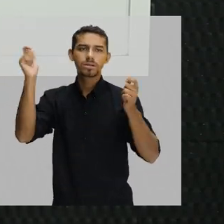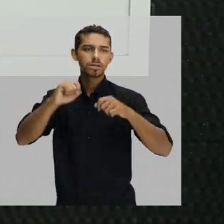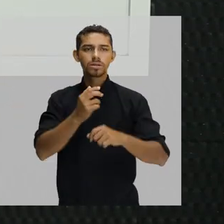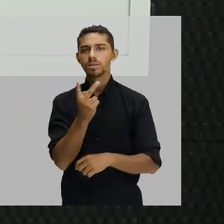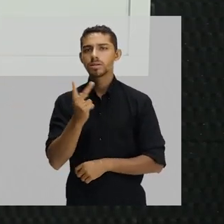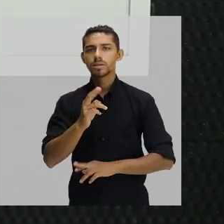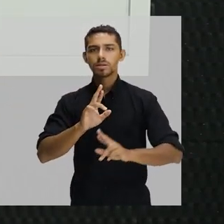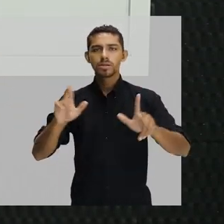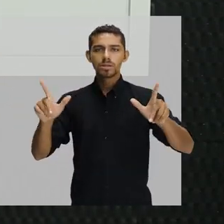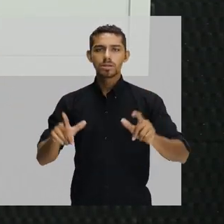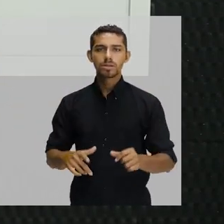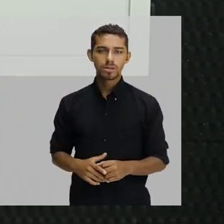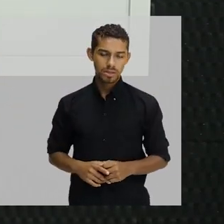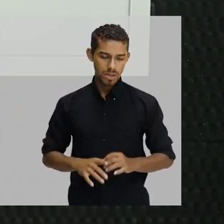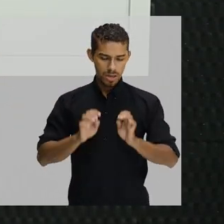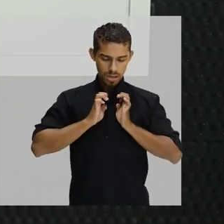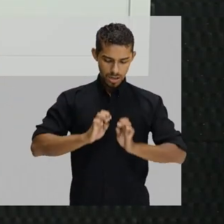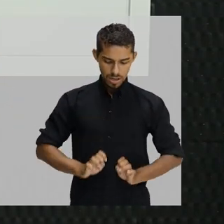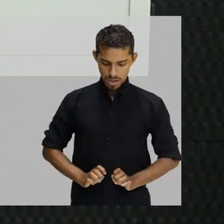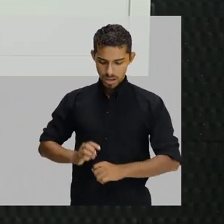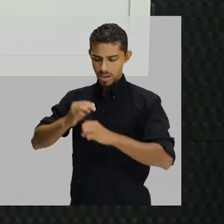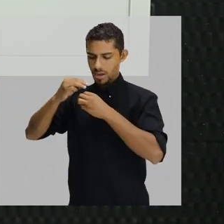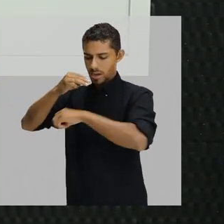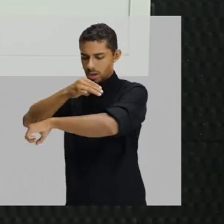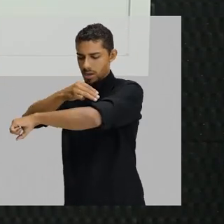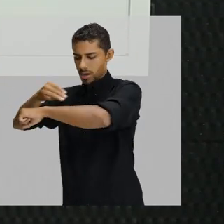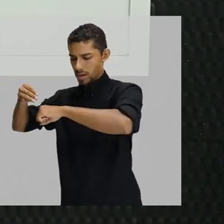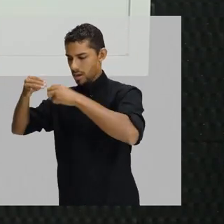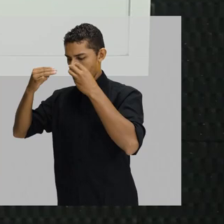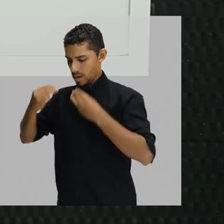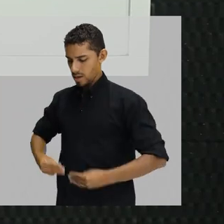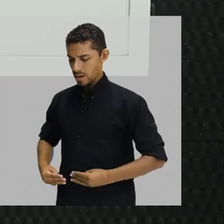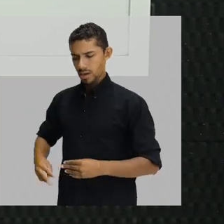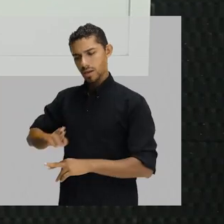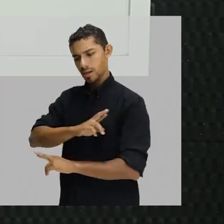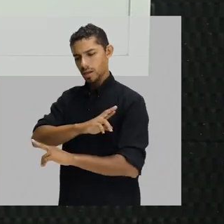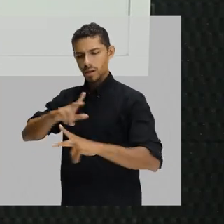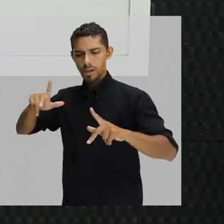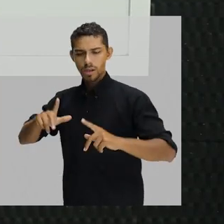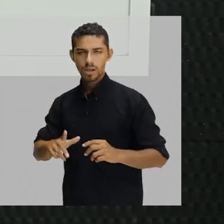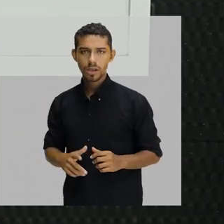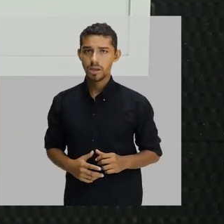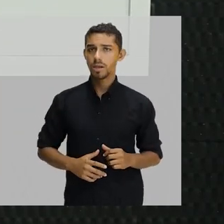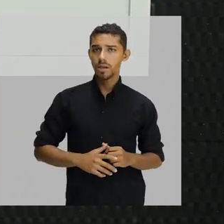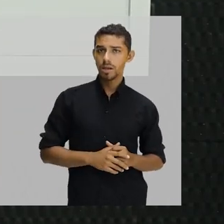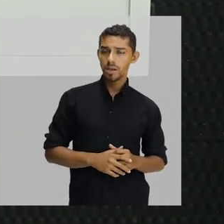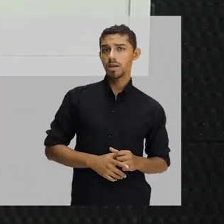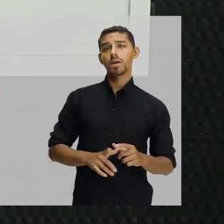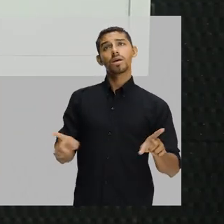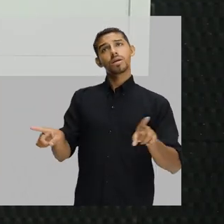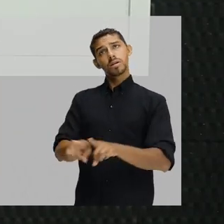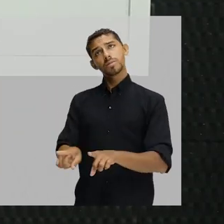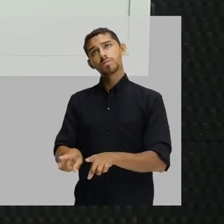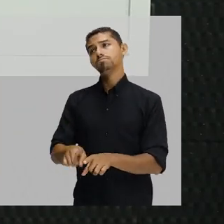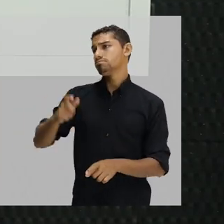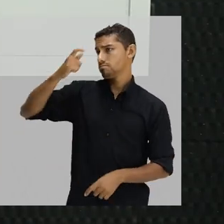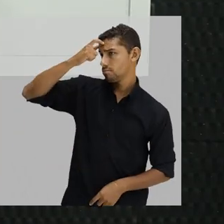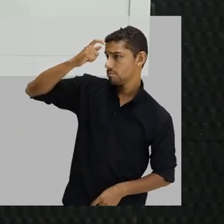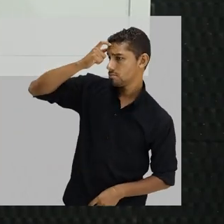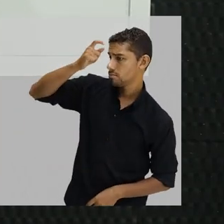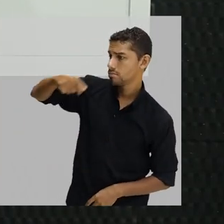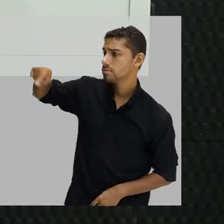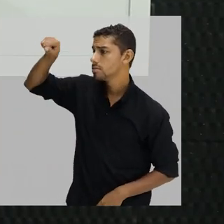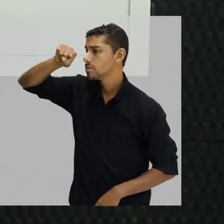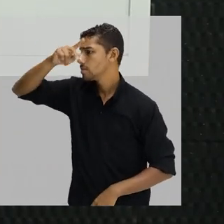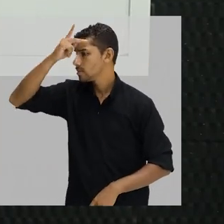fazer essa diferenciação. Ética e moral serão diferentes, ok? Você já percebeu também que no senso comum, nós